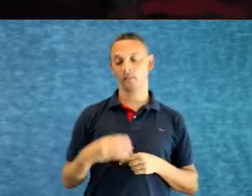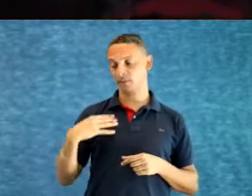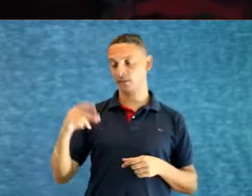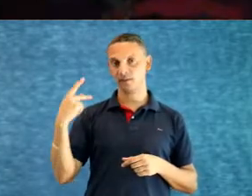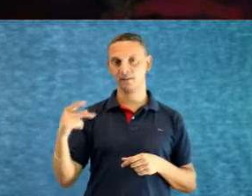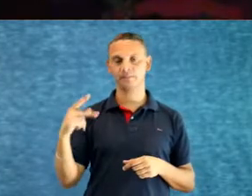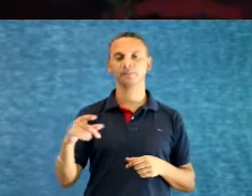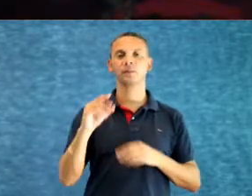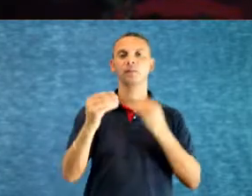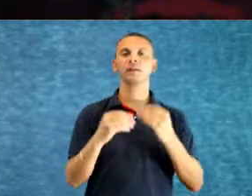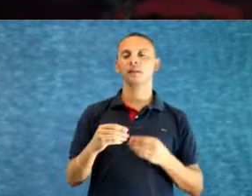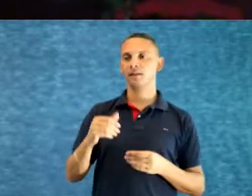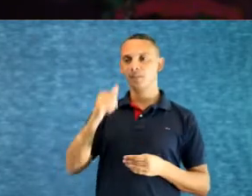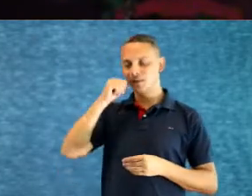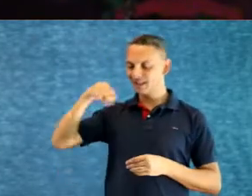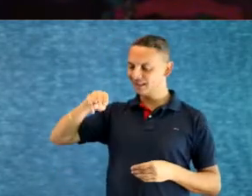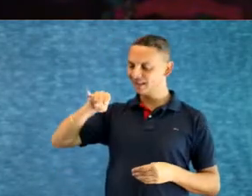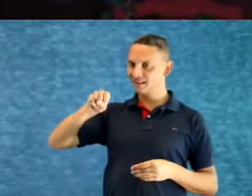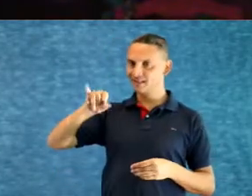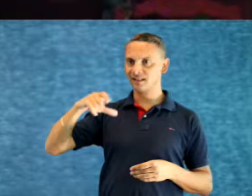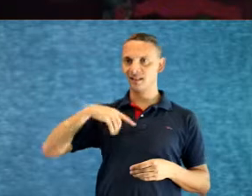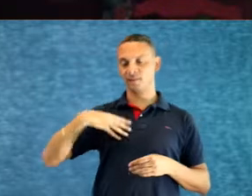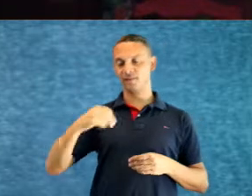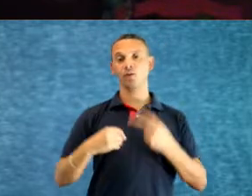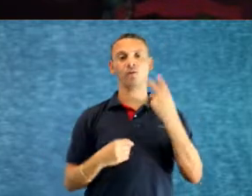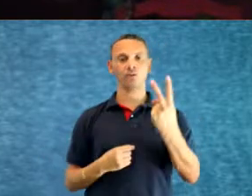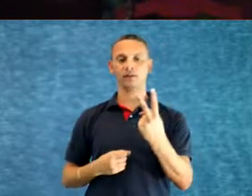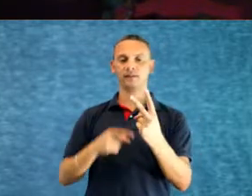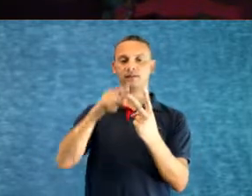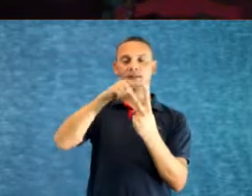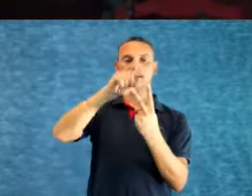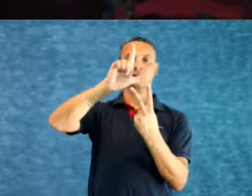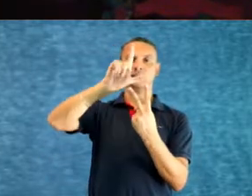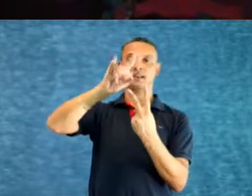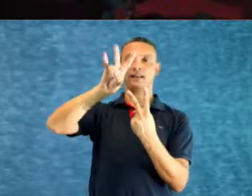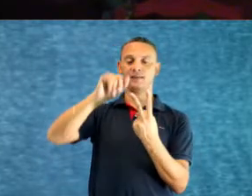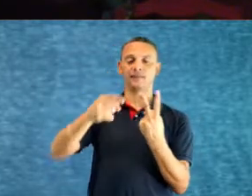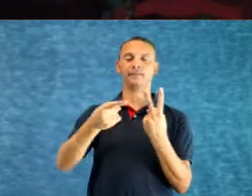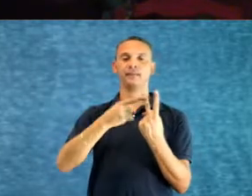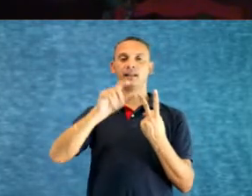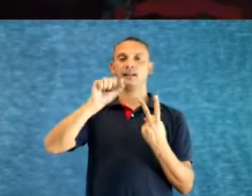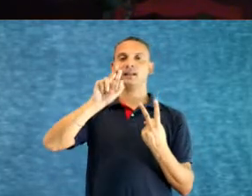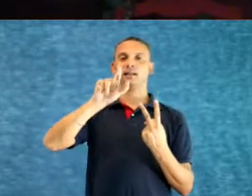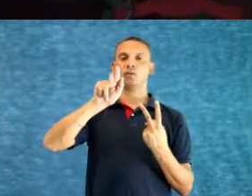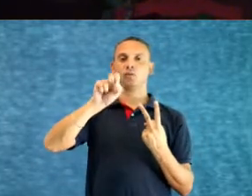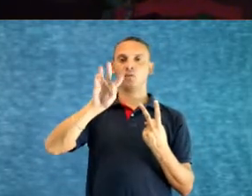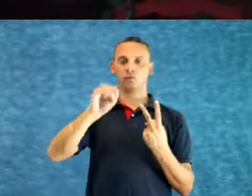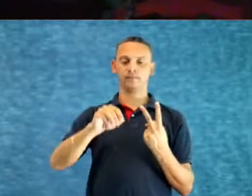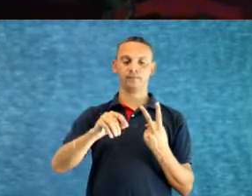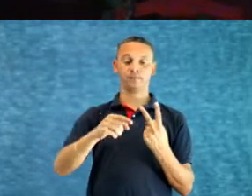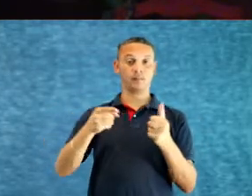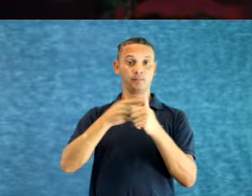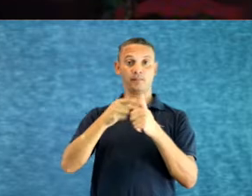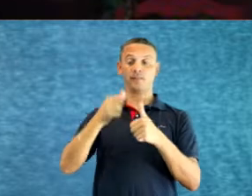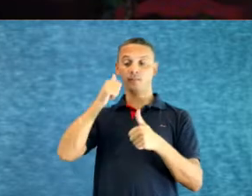um desses coisas. E ele morre, ele com 25 anos, ela com 23, com 2 filhos.